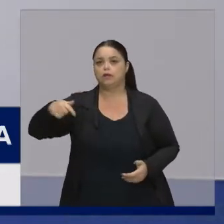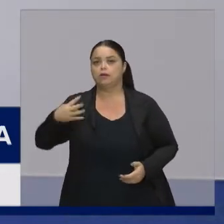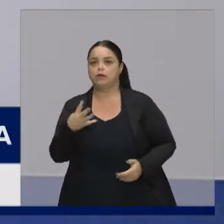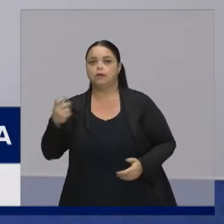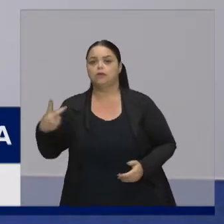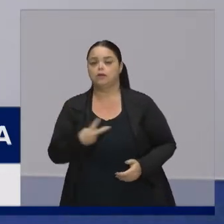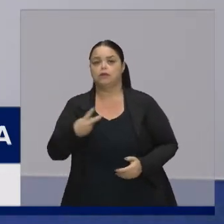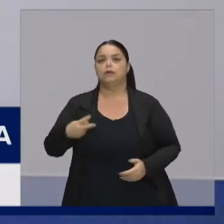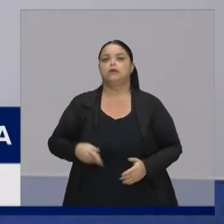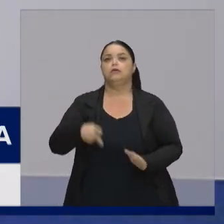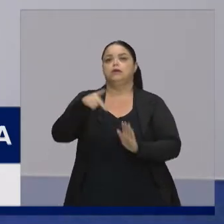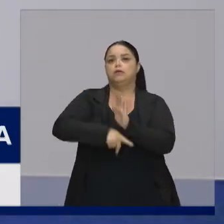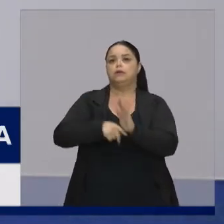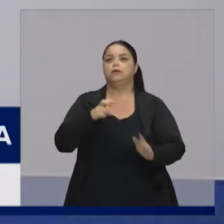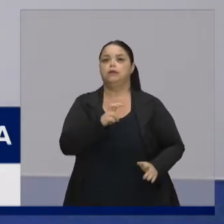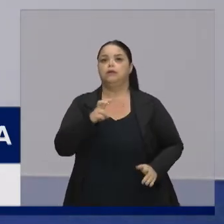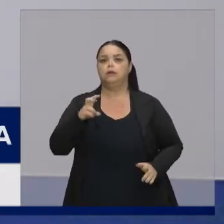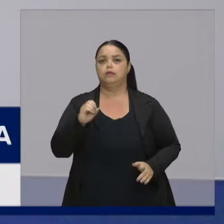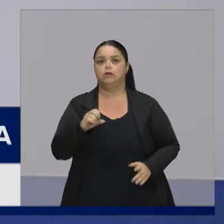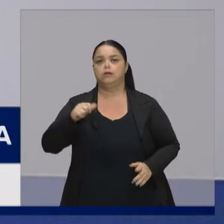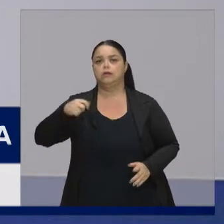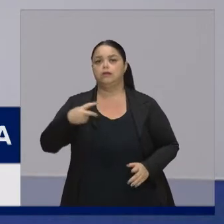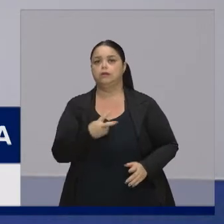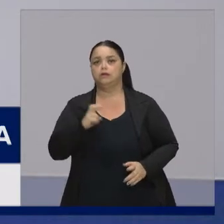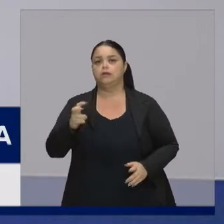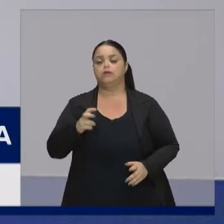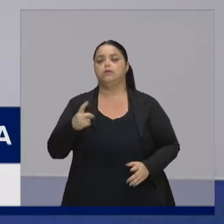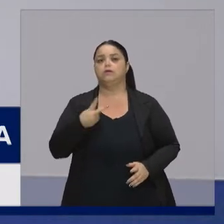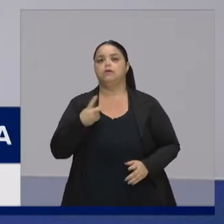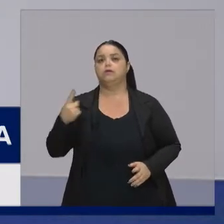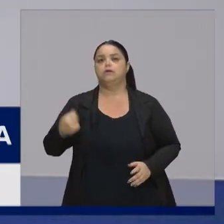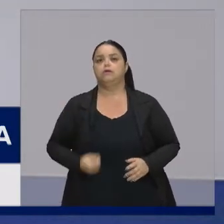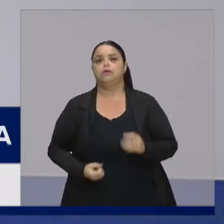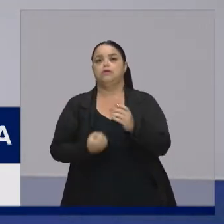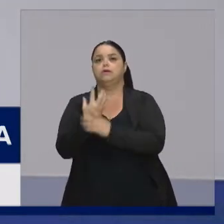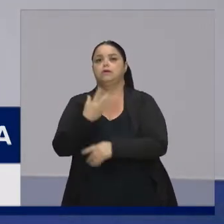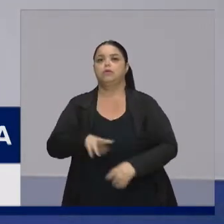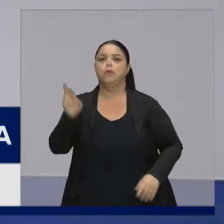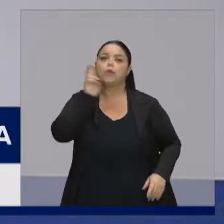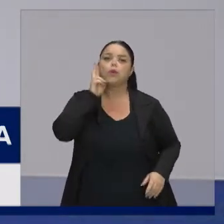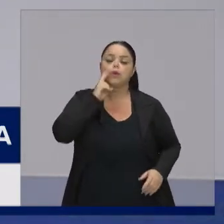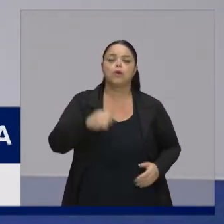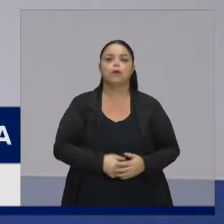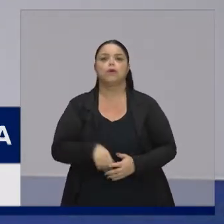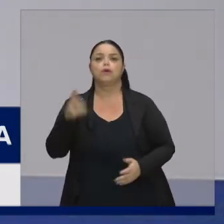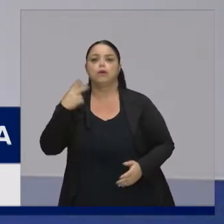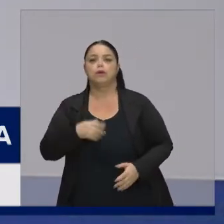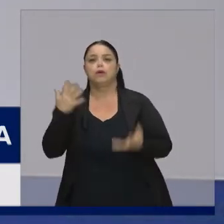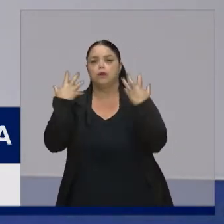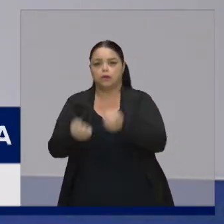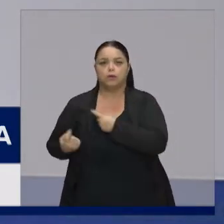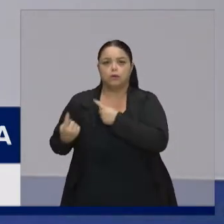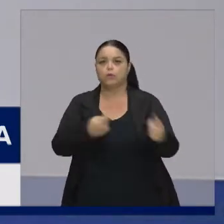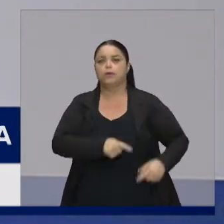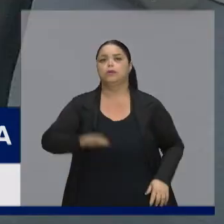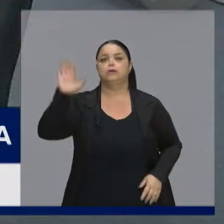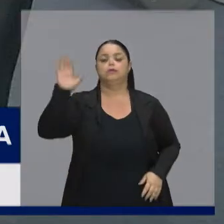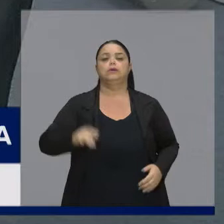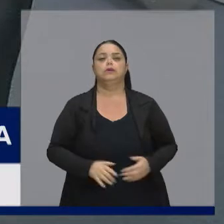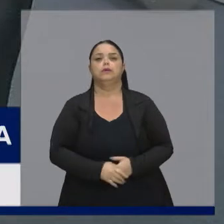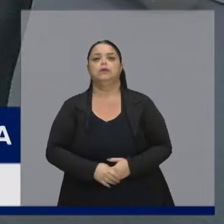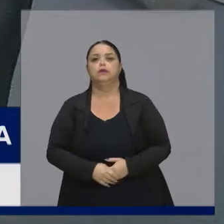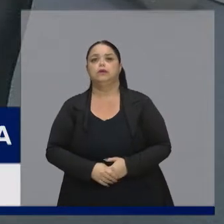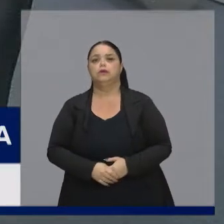10732-2021, projeto de lei 505-2021. Autoria do vereador Renato Santiago. Vereador Salvador, permanece em comissão. Os contrários